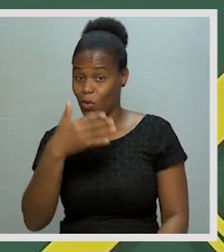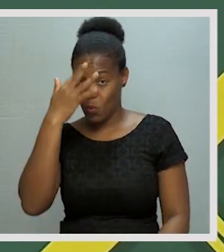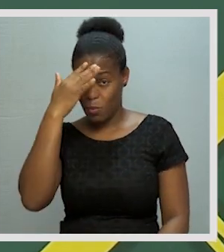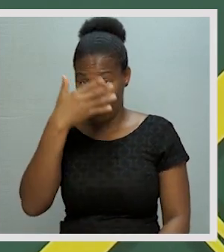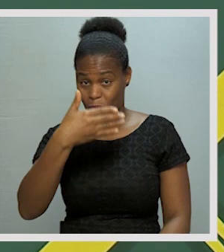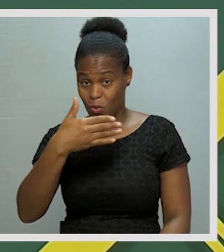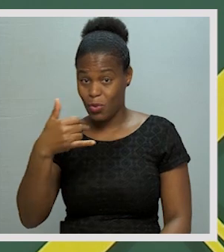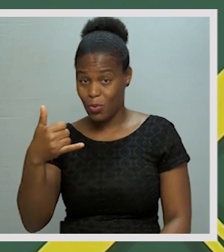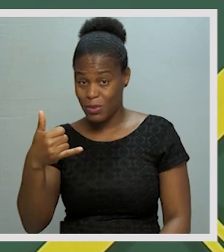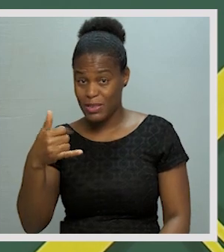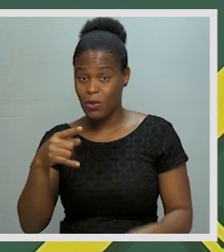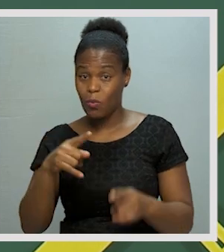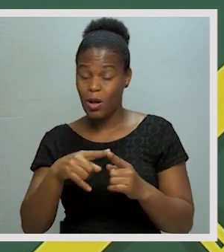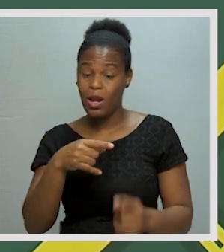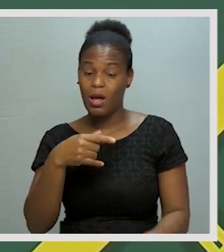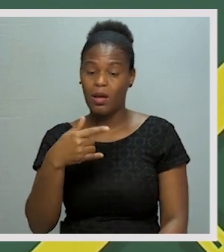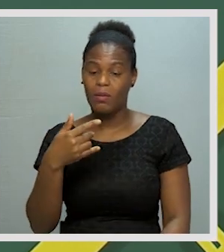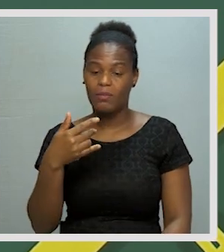12.